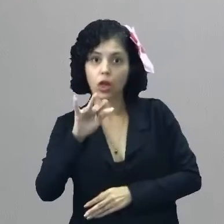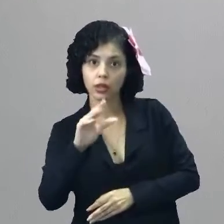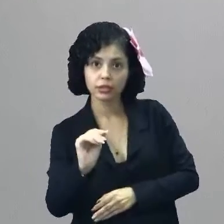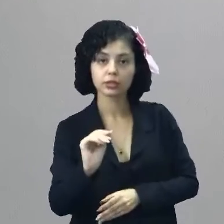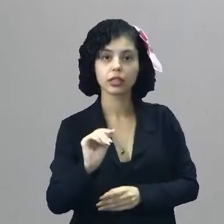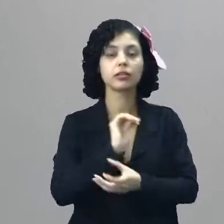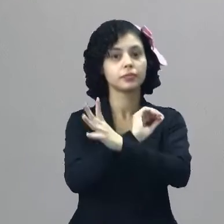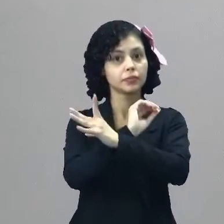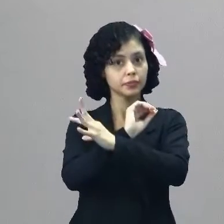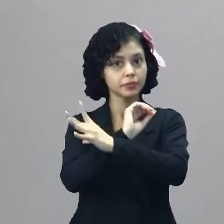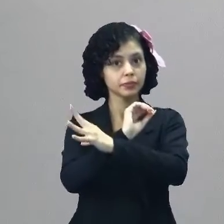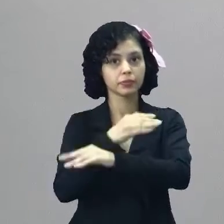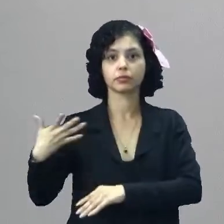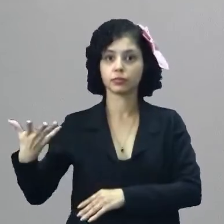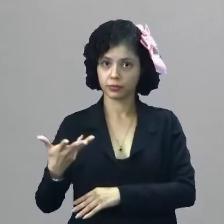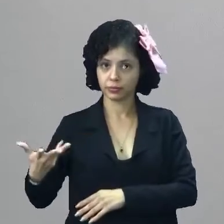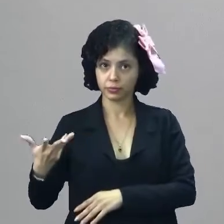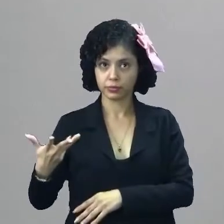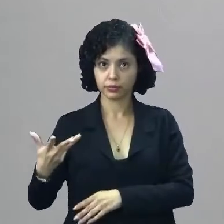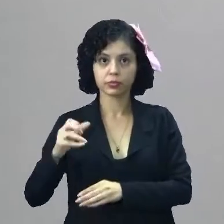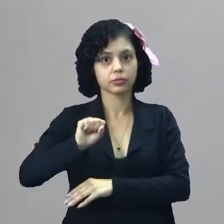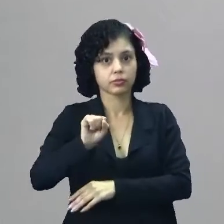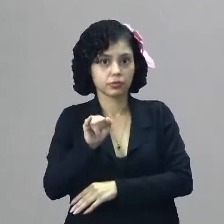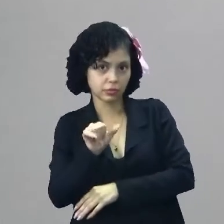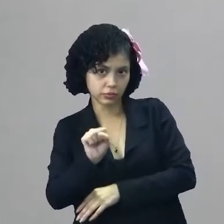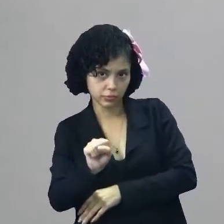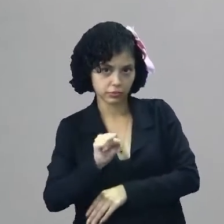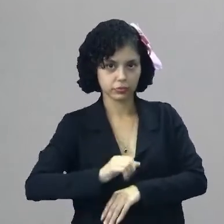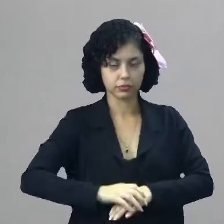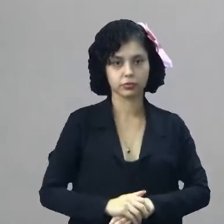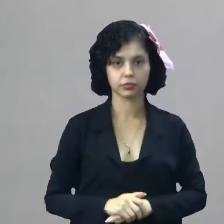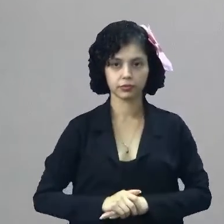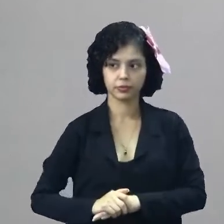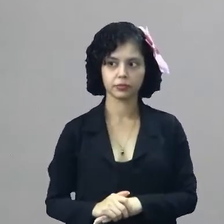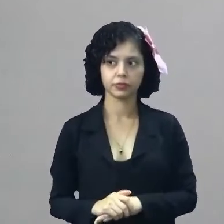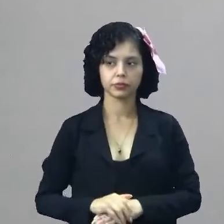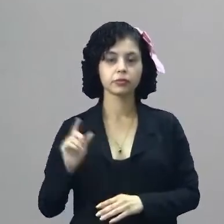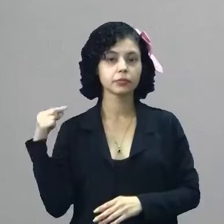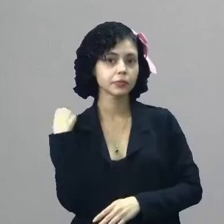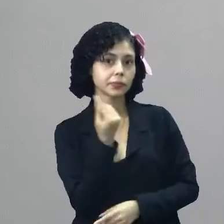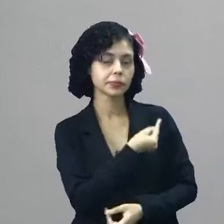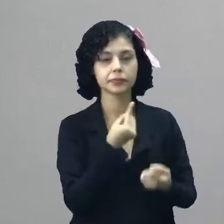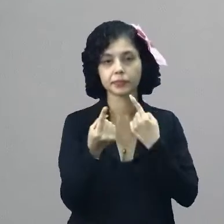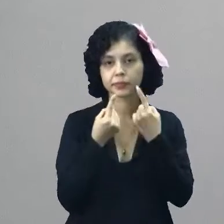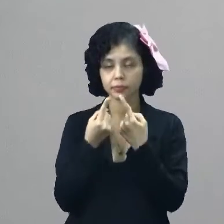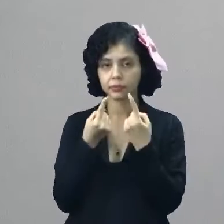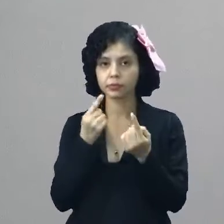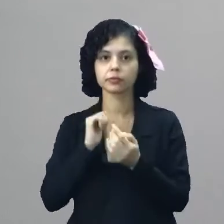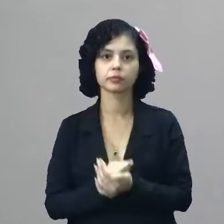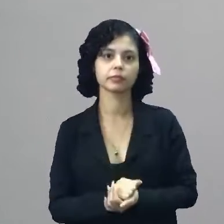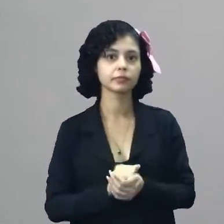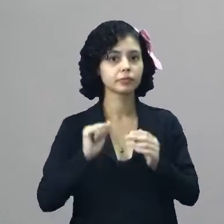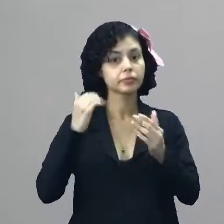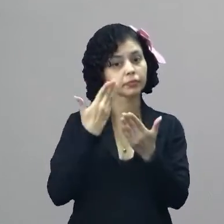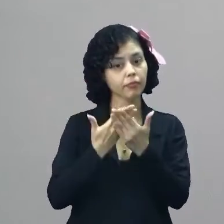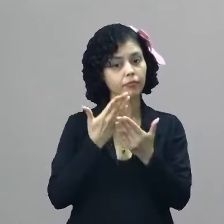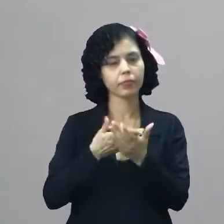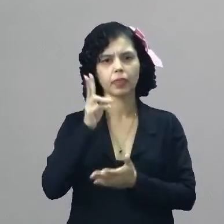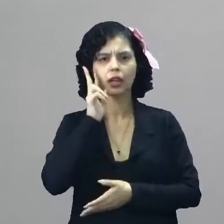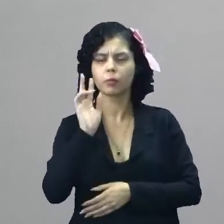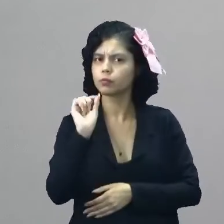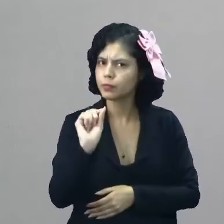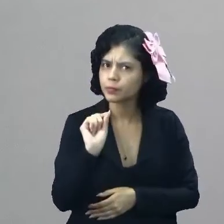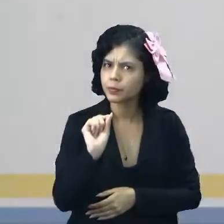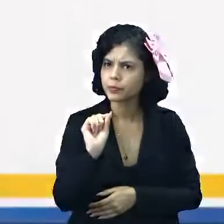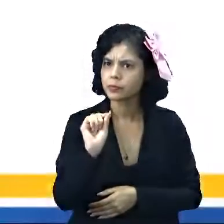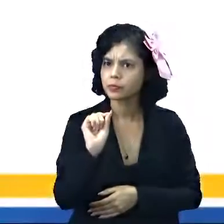dos ácidos, bases e sais. Vamos lá? Então, para a gente conversar sobre essa aula, primeiro lembrar que